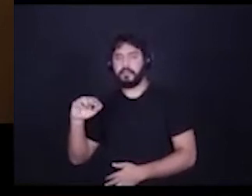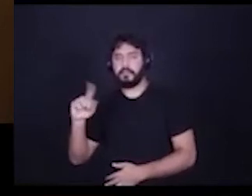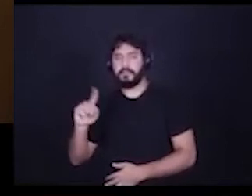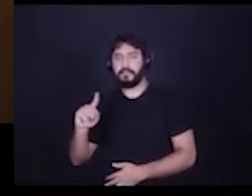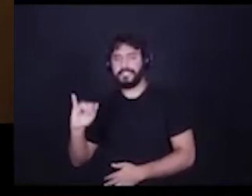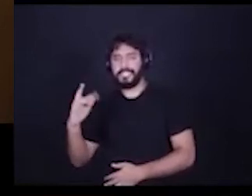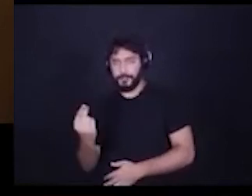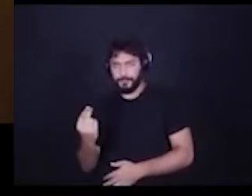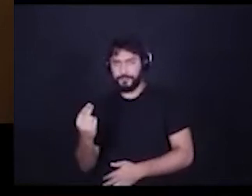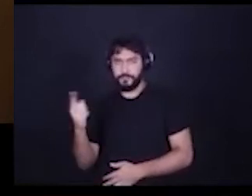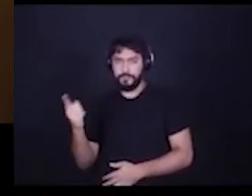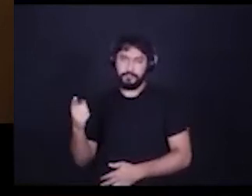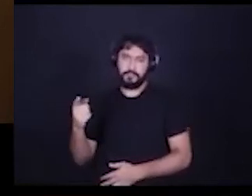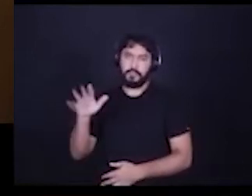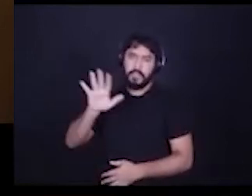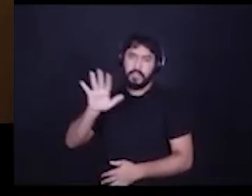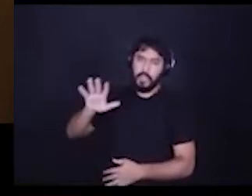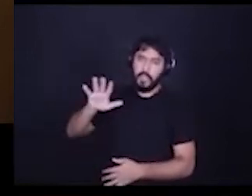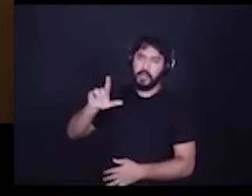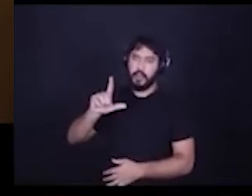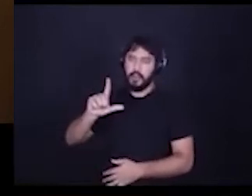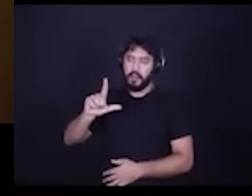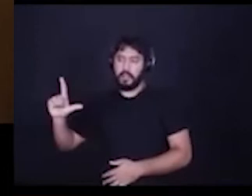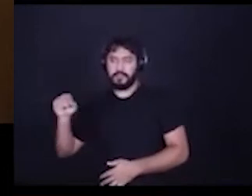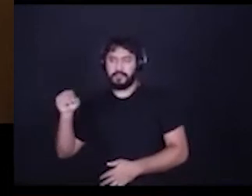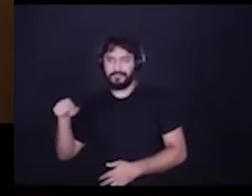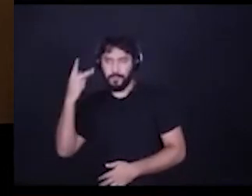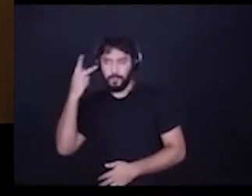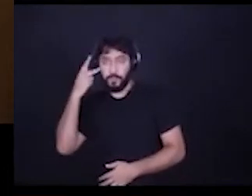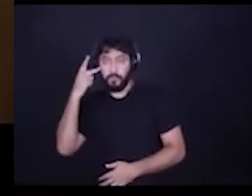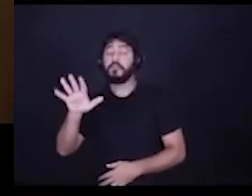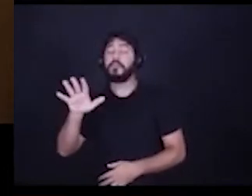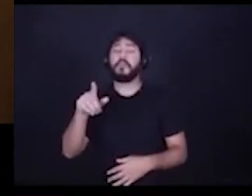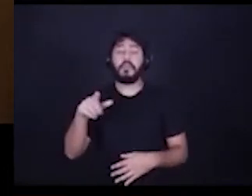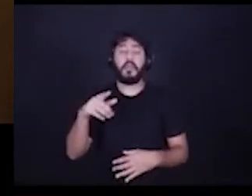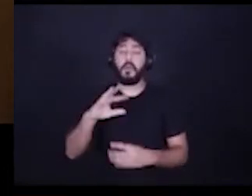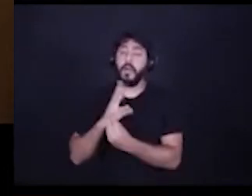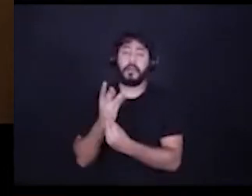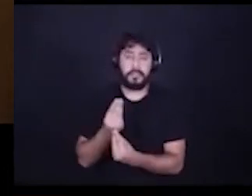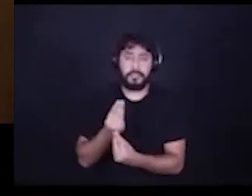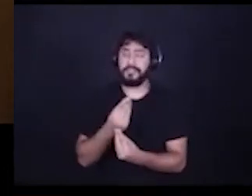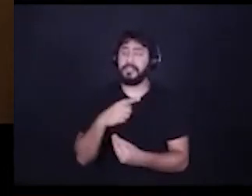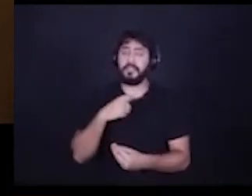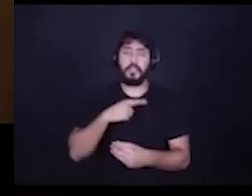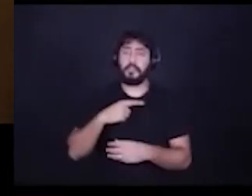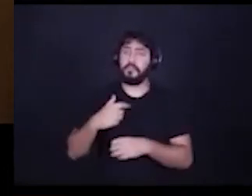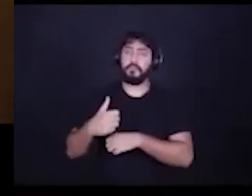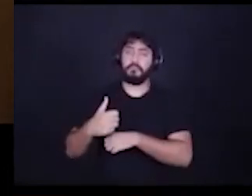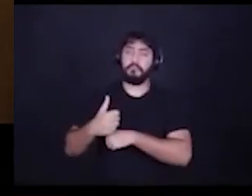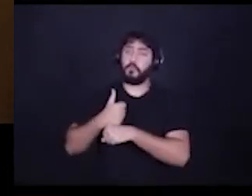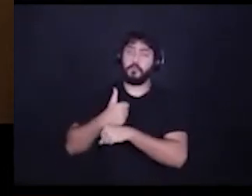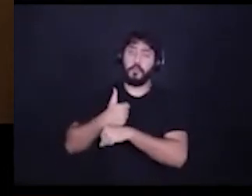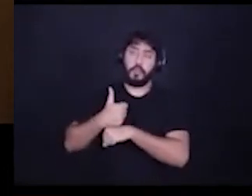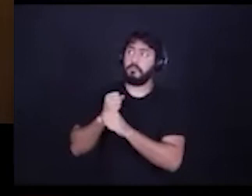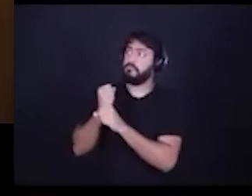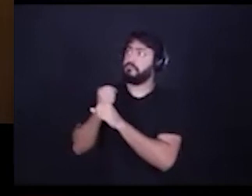Paulo, de um artista que teve uma carreira super longa e bastante múltipla, que é o